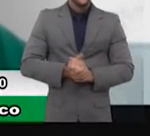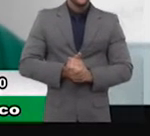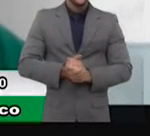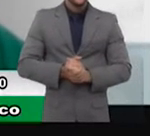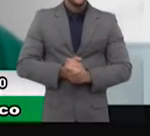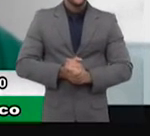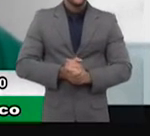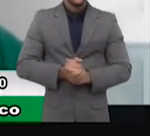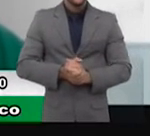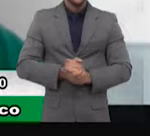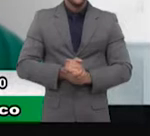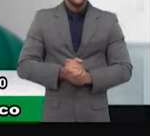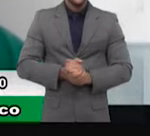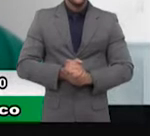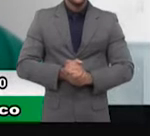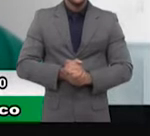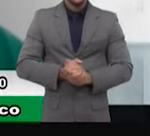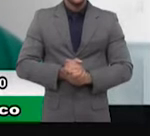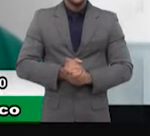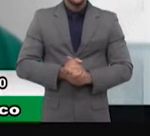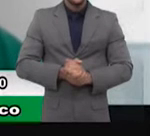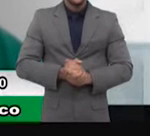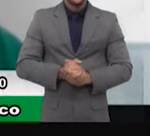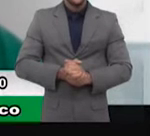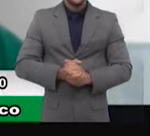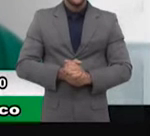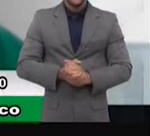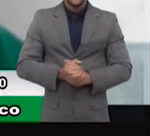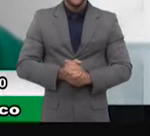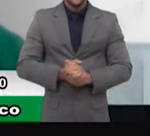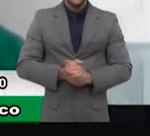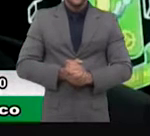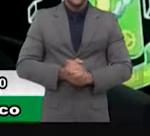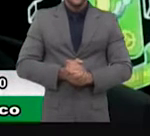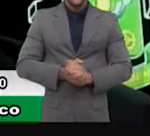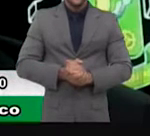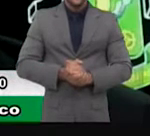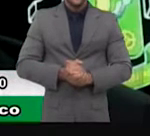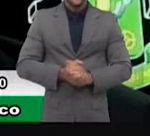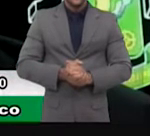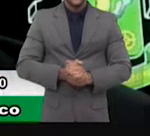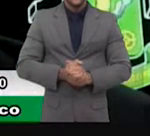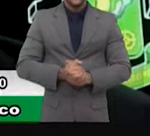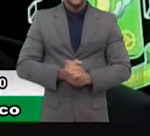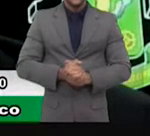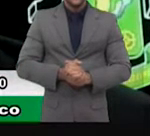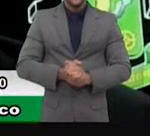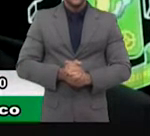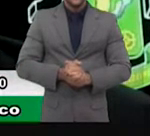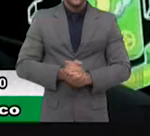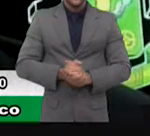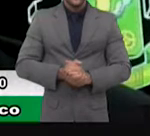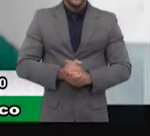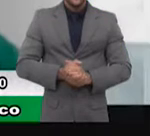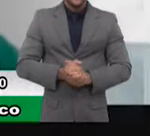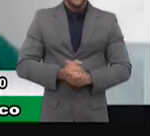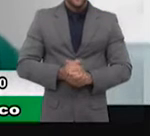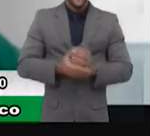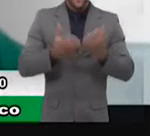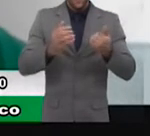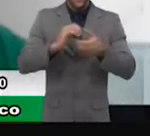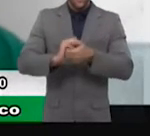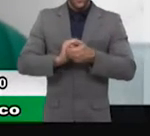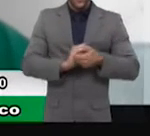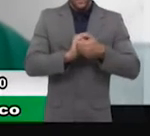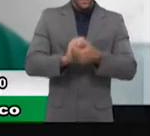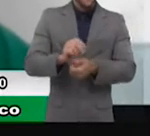palavras. Eu queria fazer um apelo, tanto à sua pessoa, através da presidência, ao